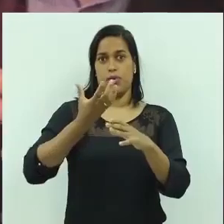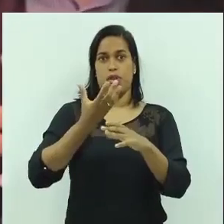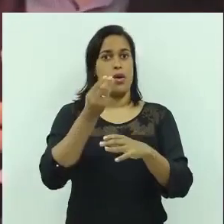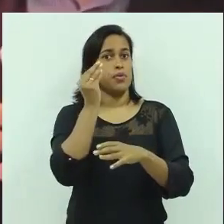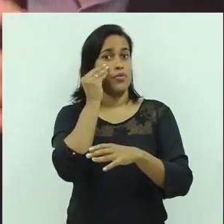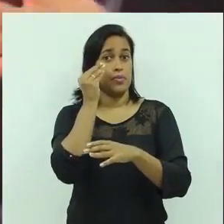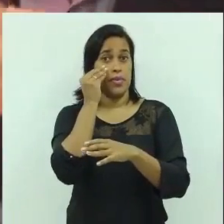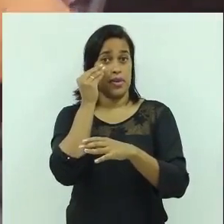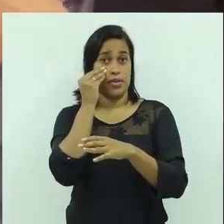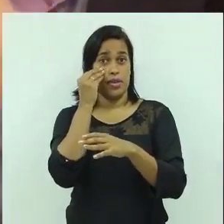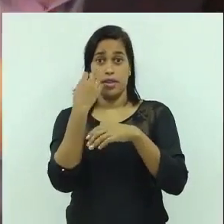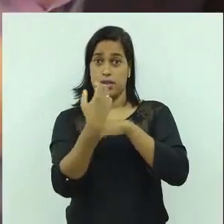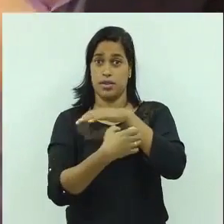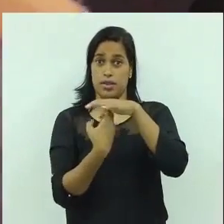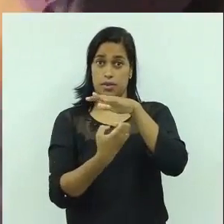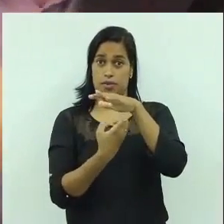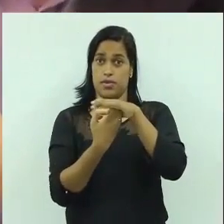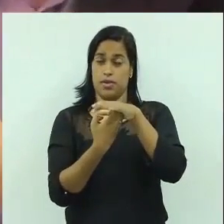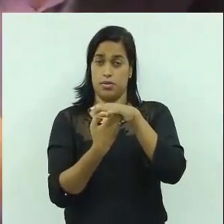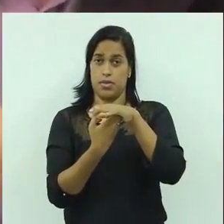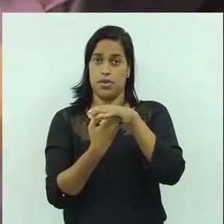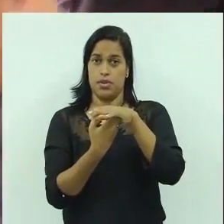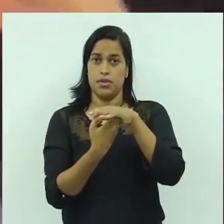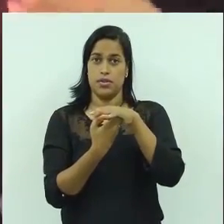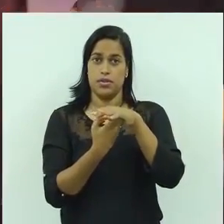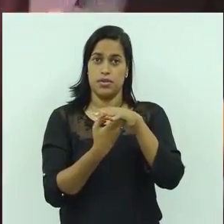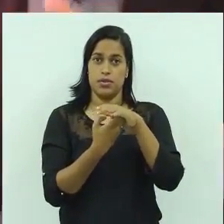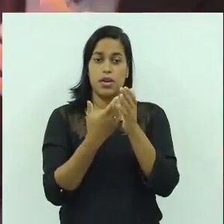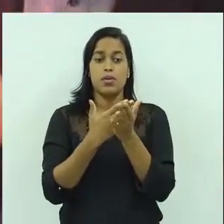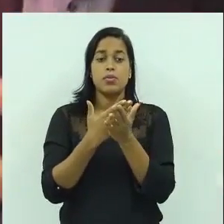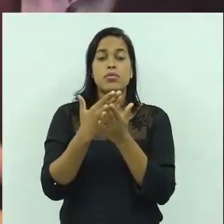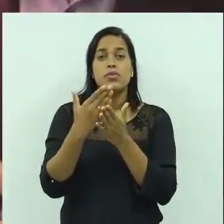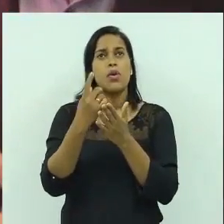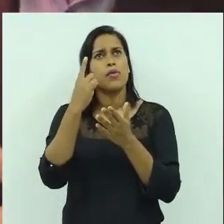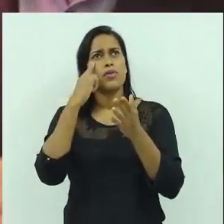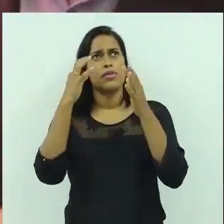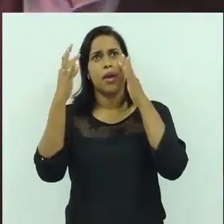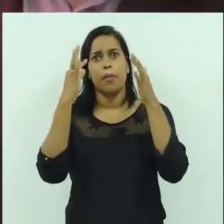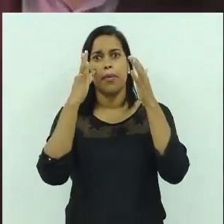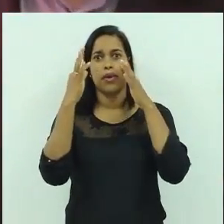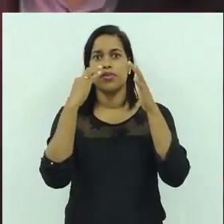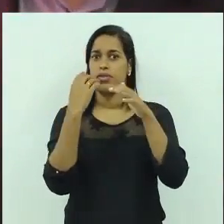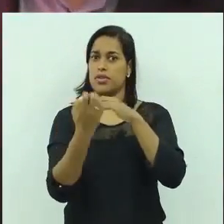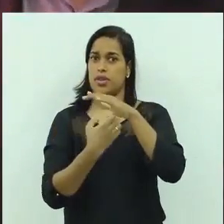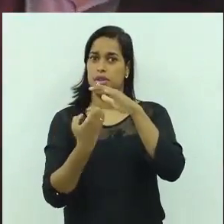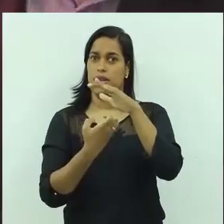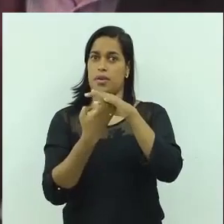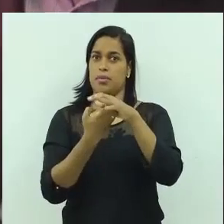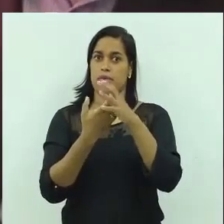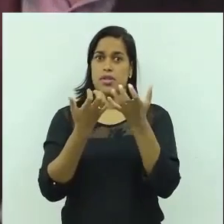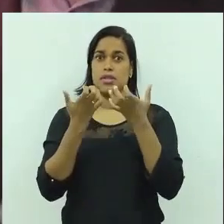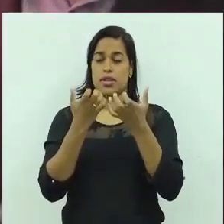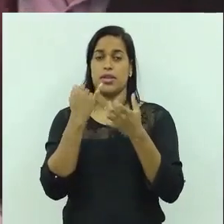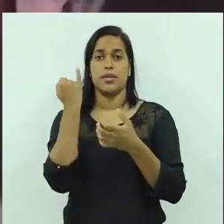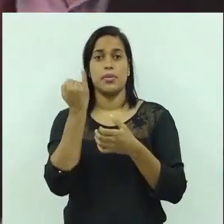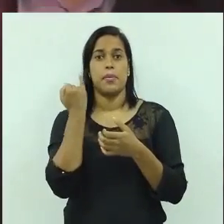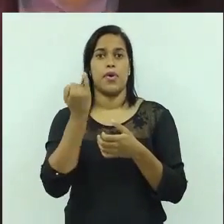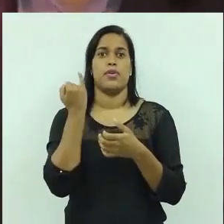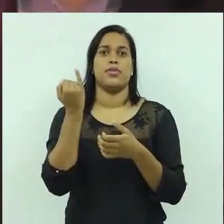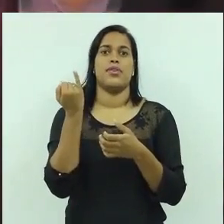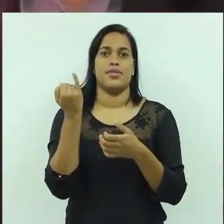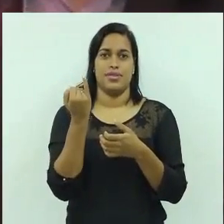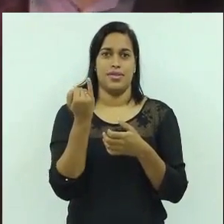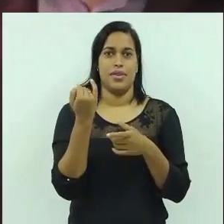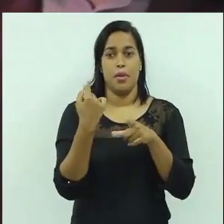uma expectativa para a empresa a partir do que você imagina que a empresa considera como sendo importante. Porque,